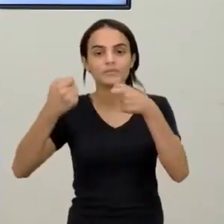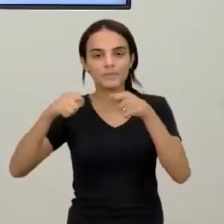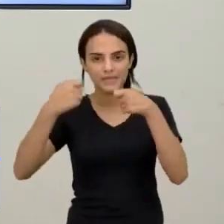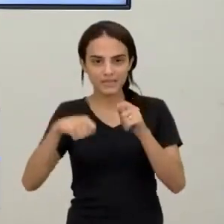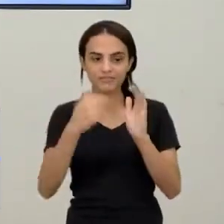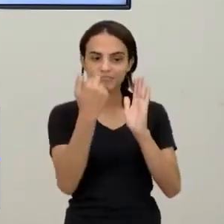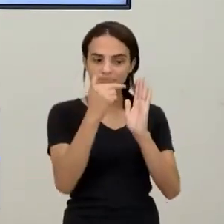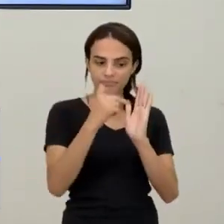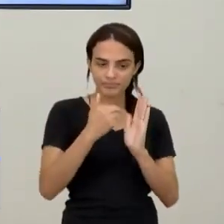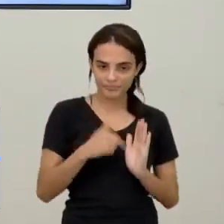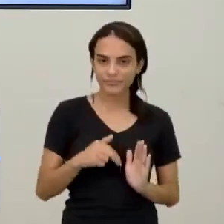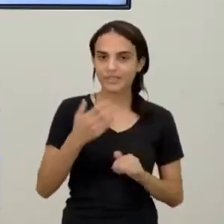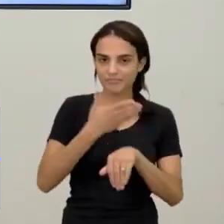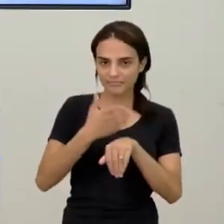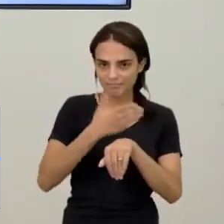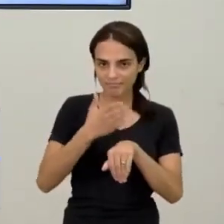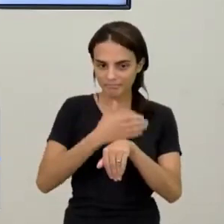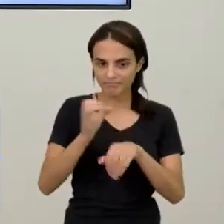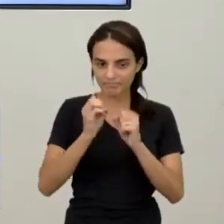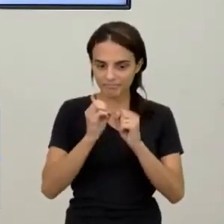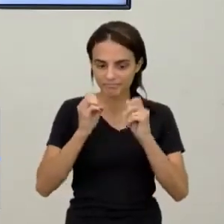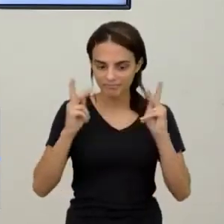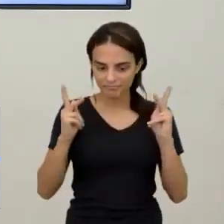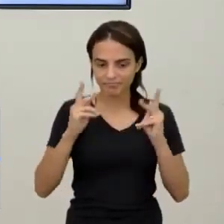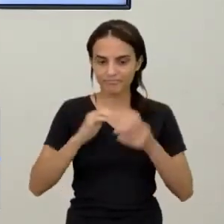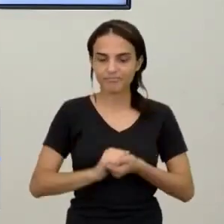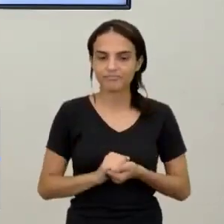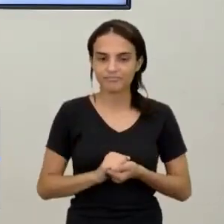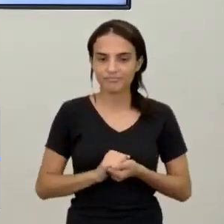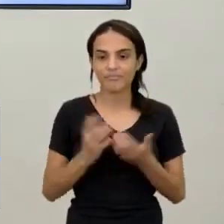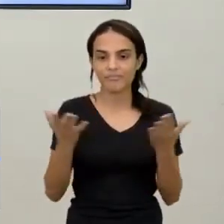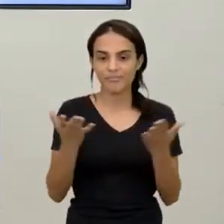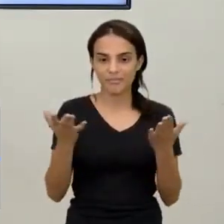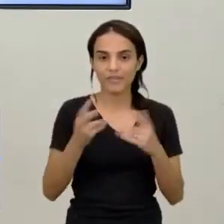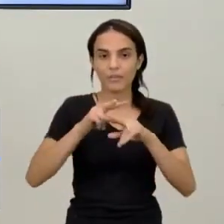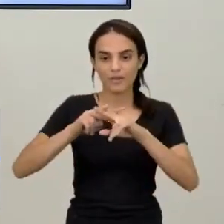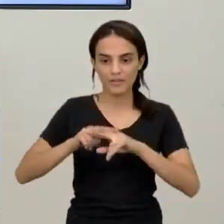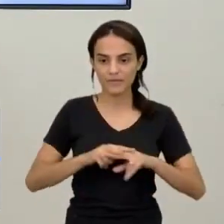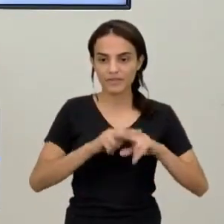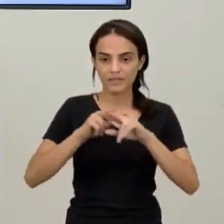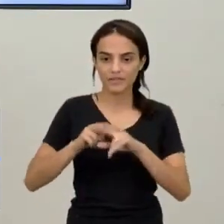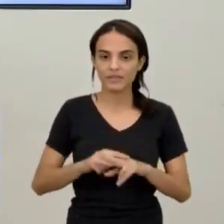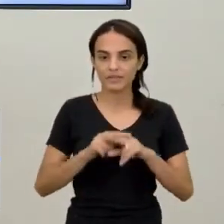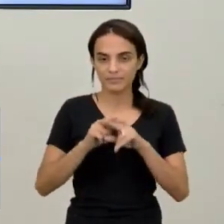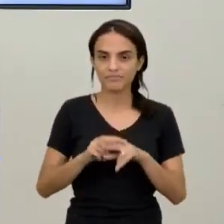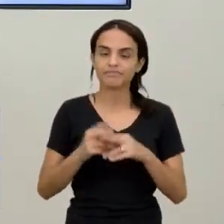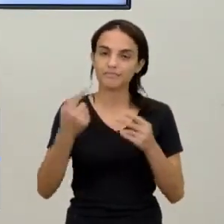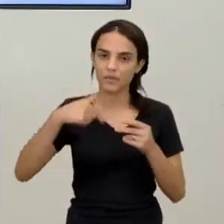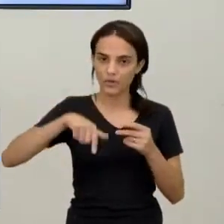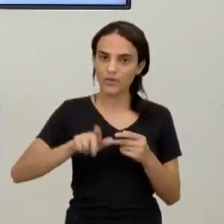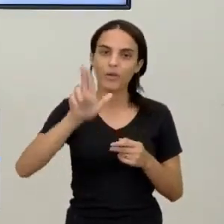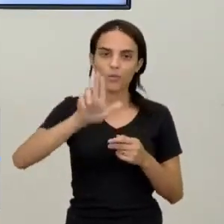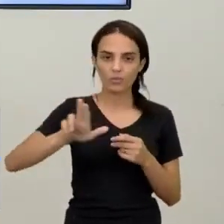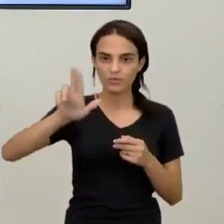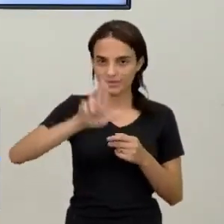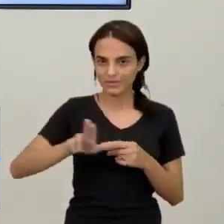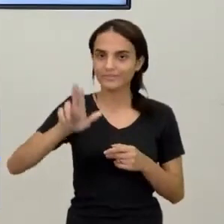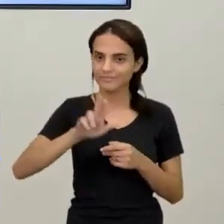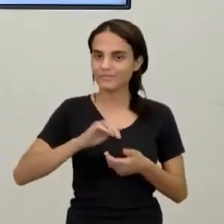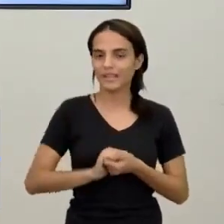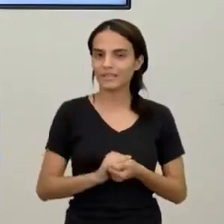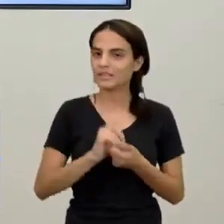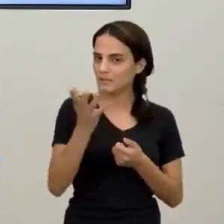método prático aí que a gente está fazendo, tá bom? Aqui, como é uma recuperação, uma revisão, um resgate, a gente vai usando esses